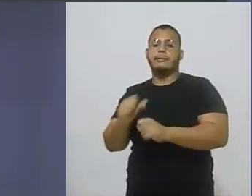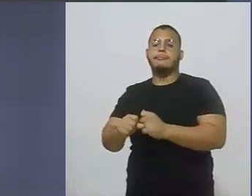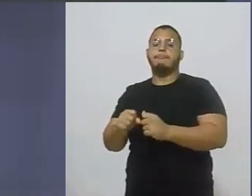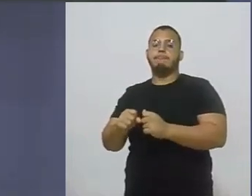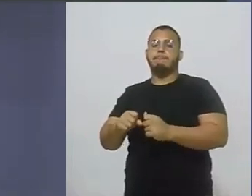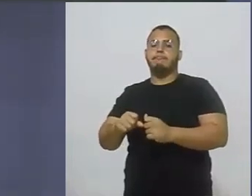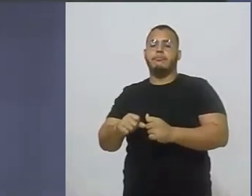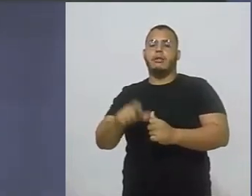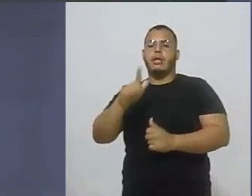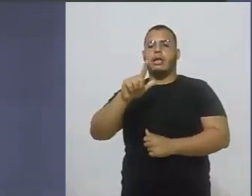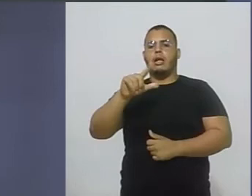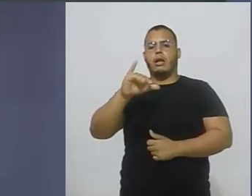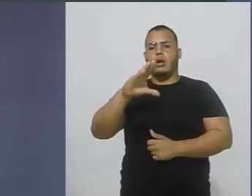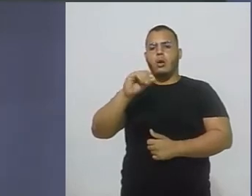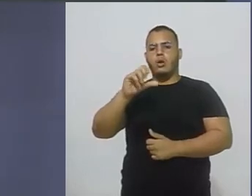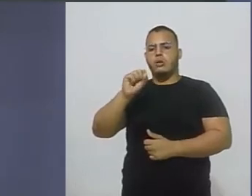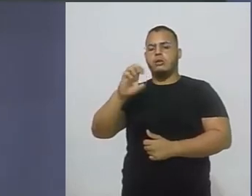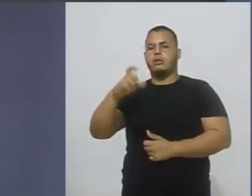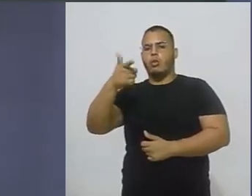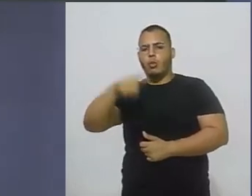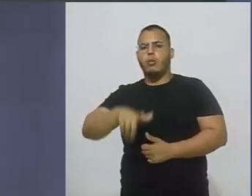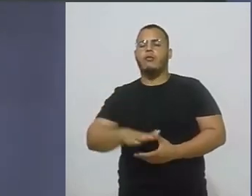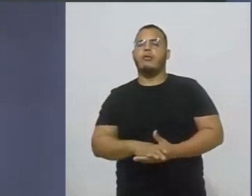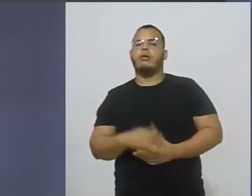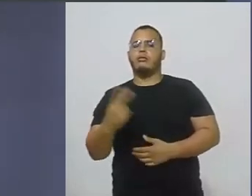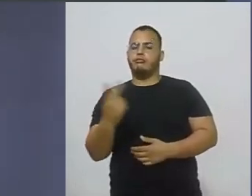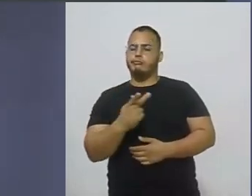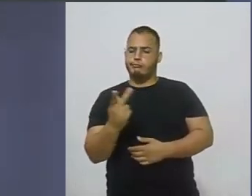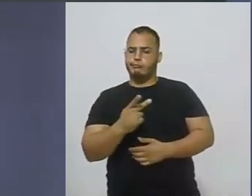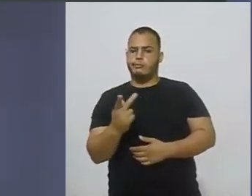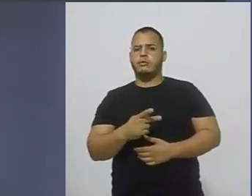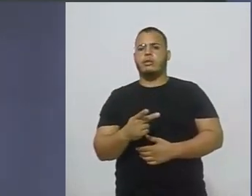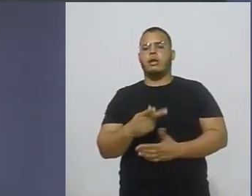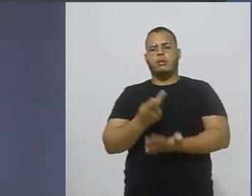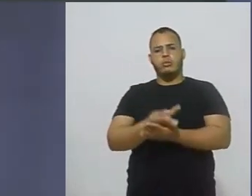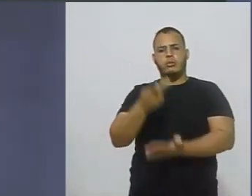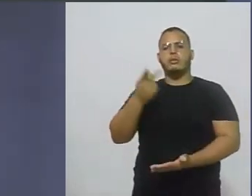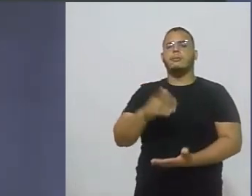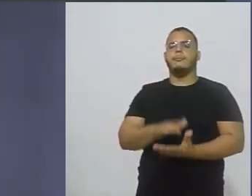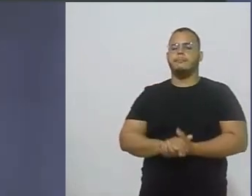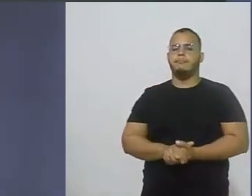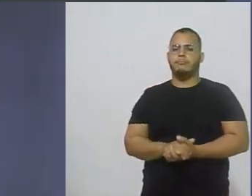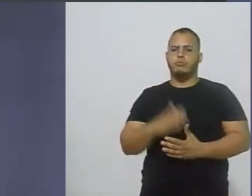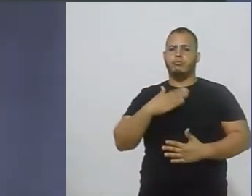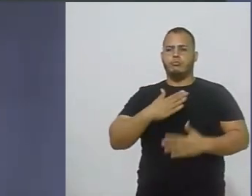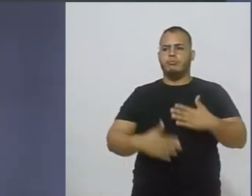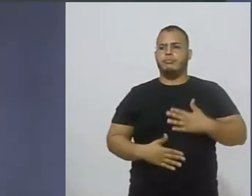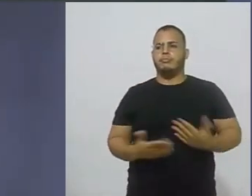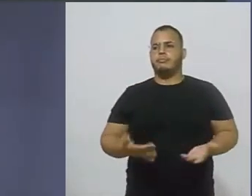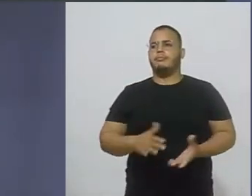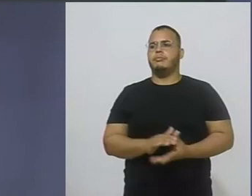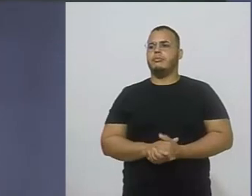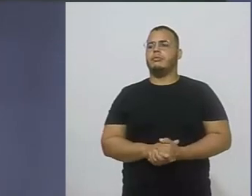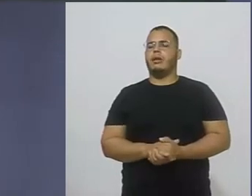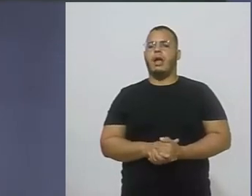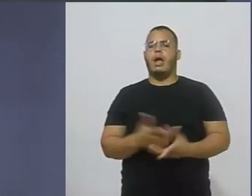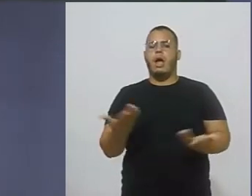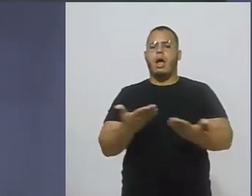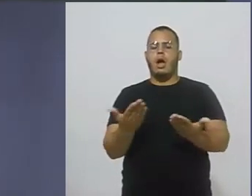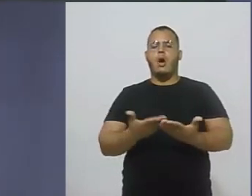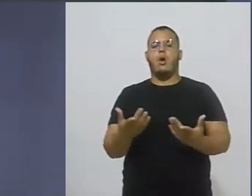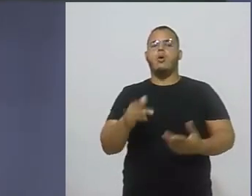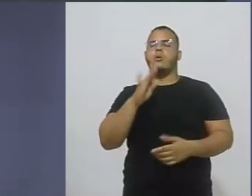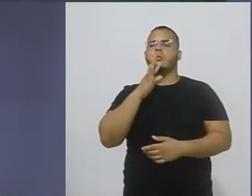glicose novamente, certo? Então essas aqui são as duas situações aí que vão estar acontecendo no nosso corpo. Agora a gente